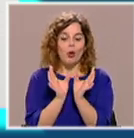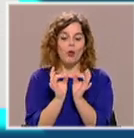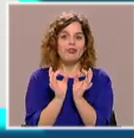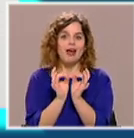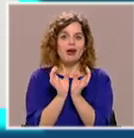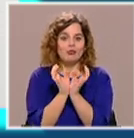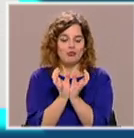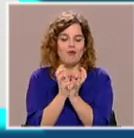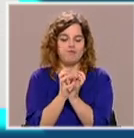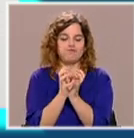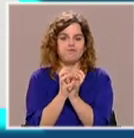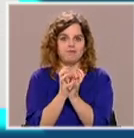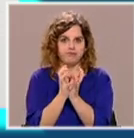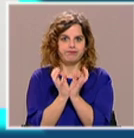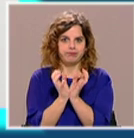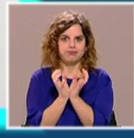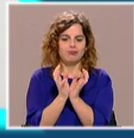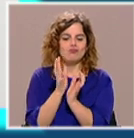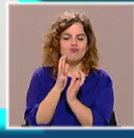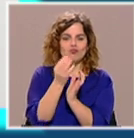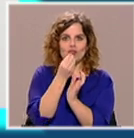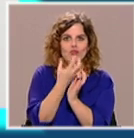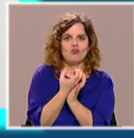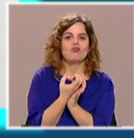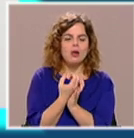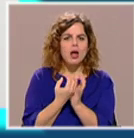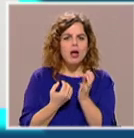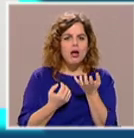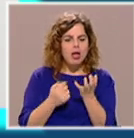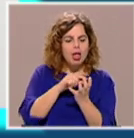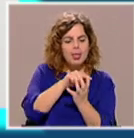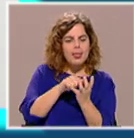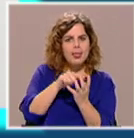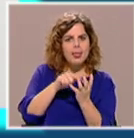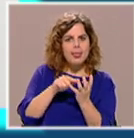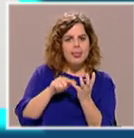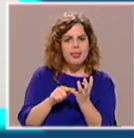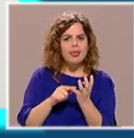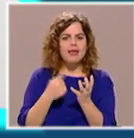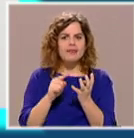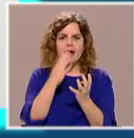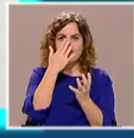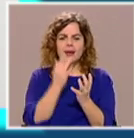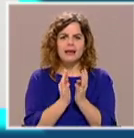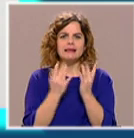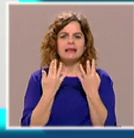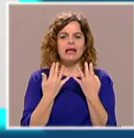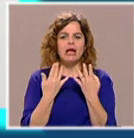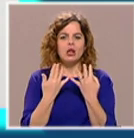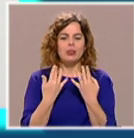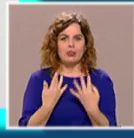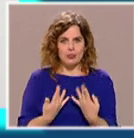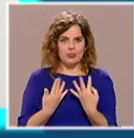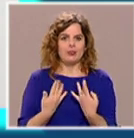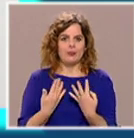os alimentos. Cada uma destas pregas apresenta prolongamentos em forma de dedos de luva, as